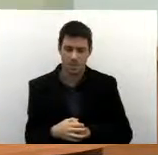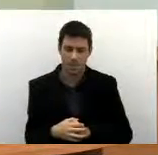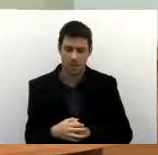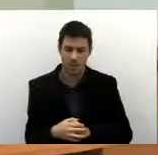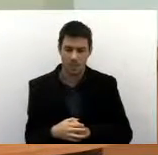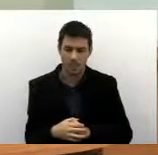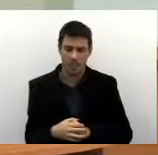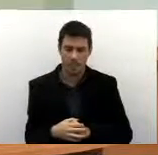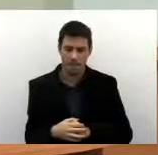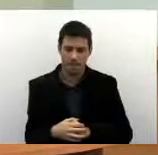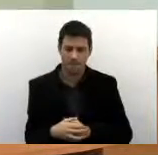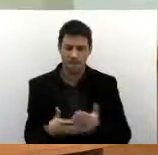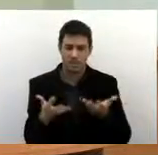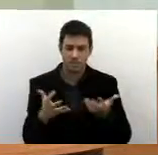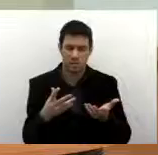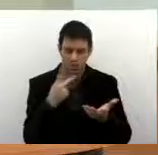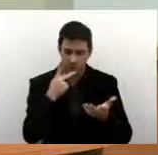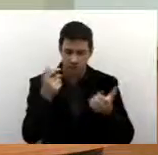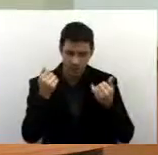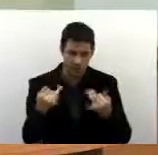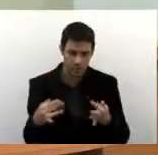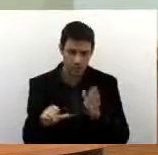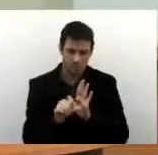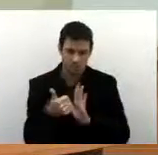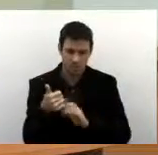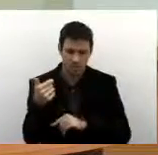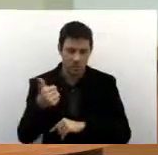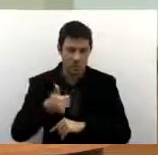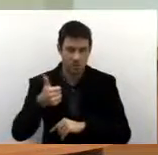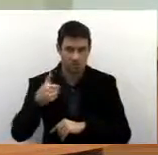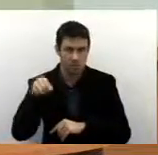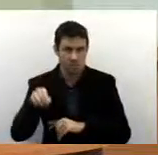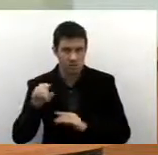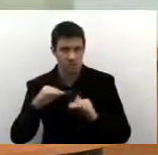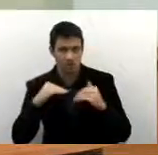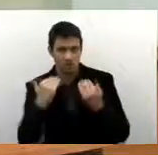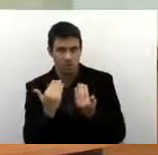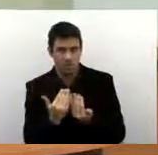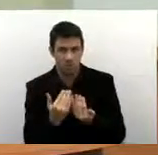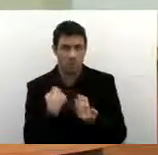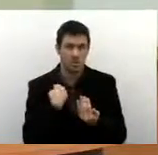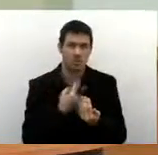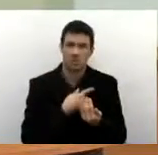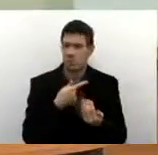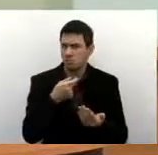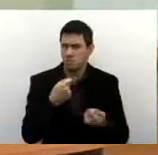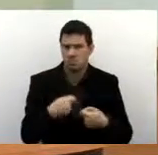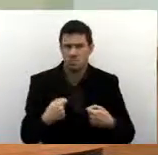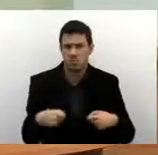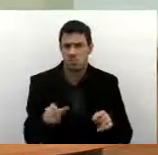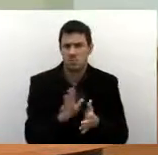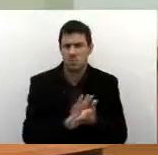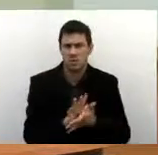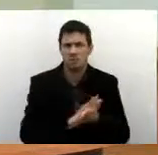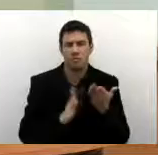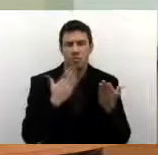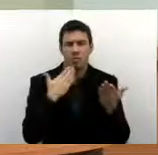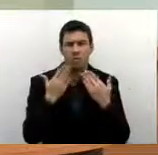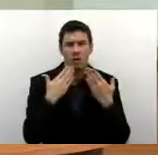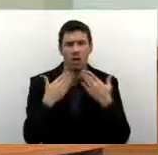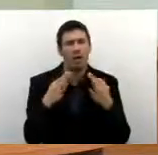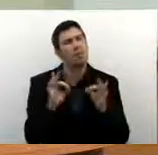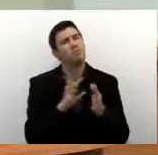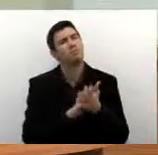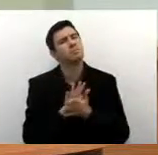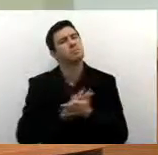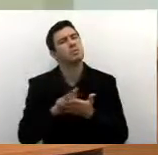Então, o que eu quero dizer com isso? Primeiro, dizer que esta casa, nós não precisamos aqui estar, senhor presidente, estar debatendo com colegas